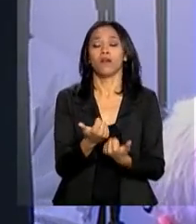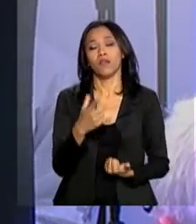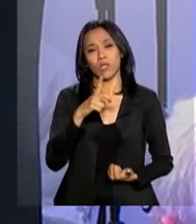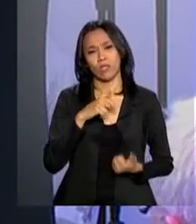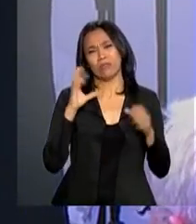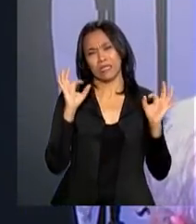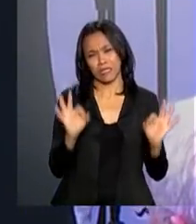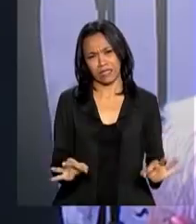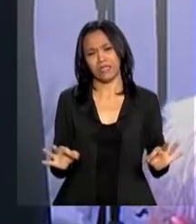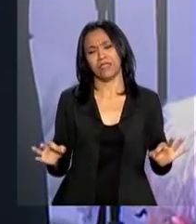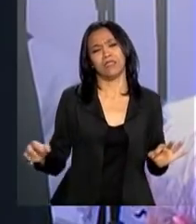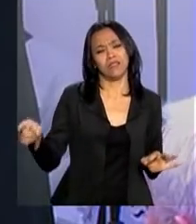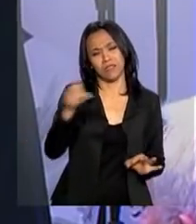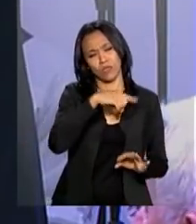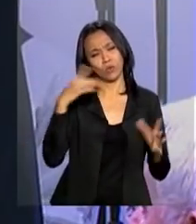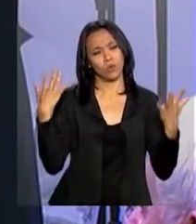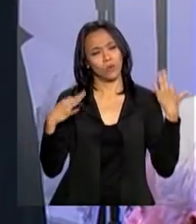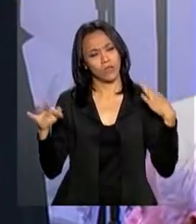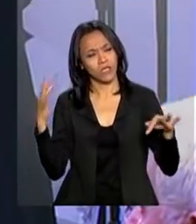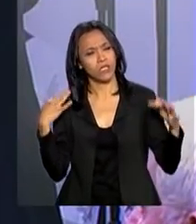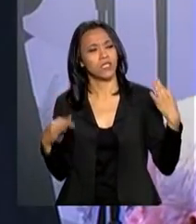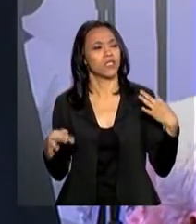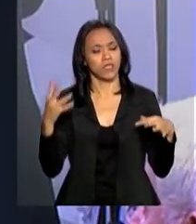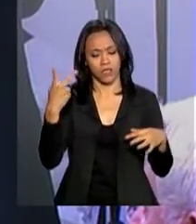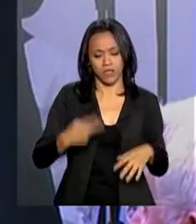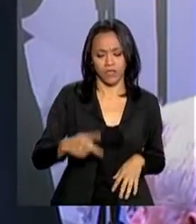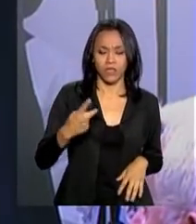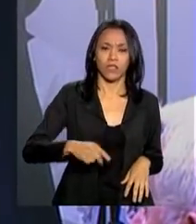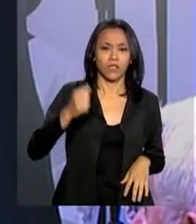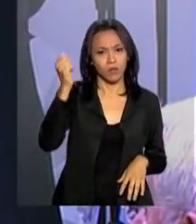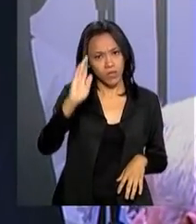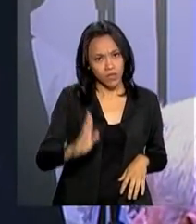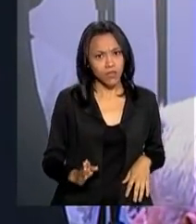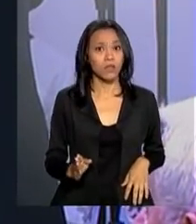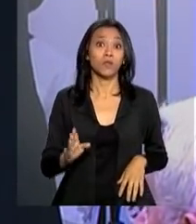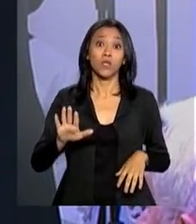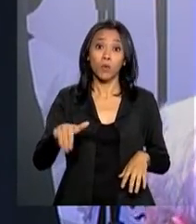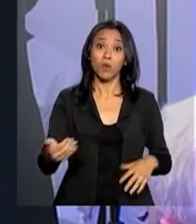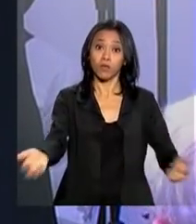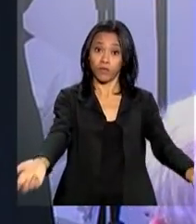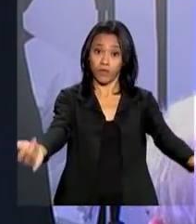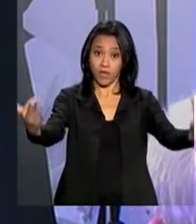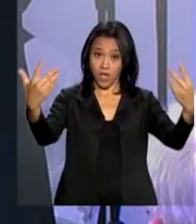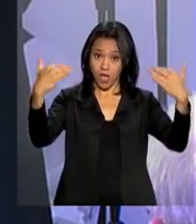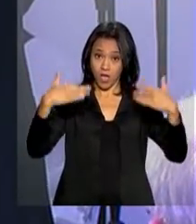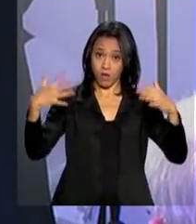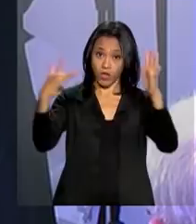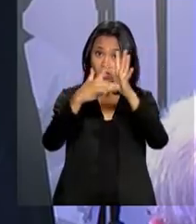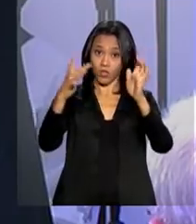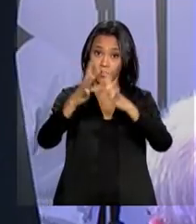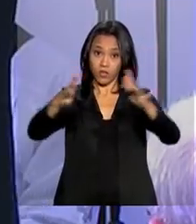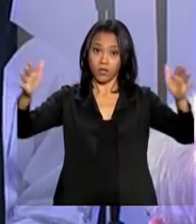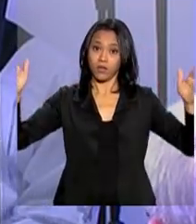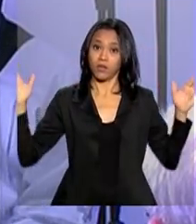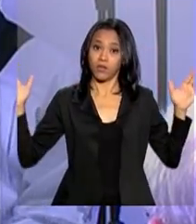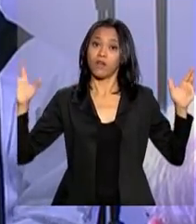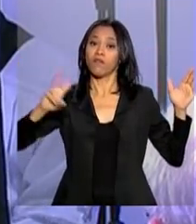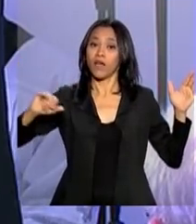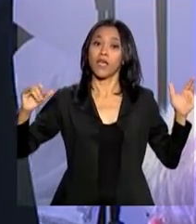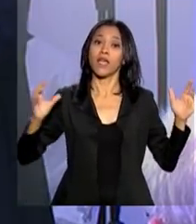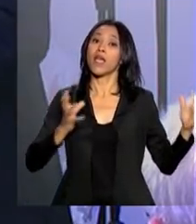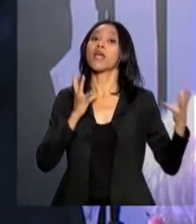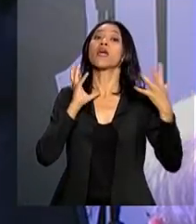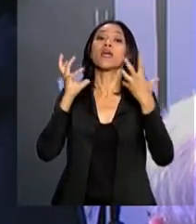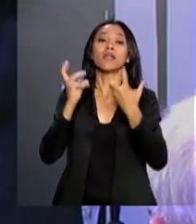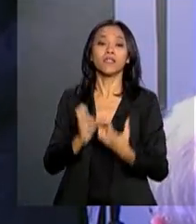os turistas estrangeiros e nacionais, quando vierem ao Cristo Redentor, receberão dos senhores e do Cristo